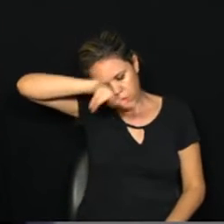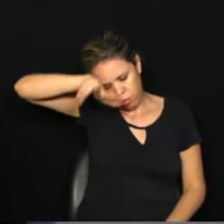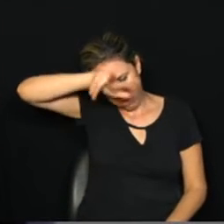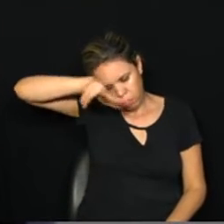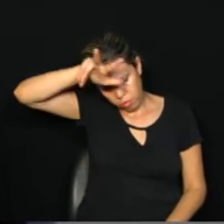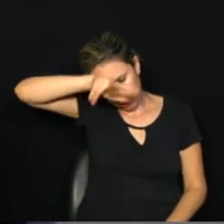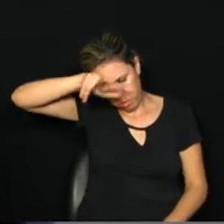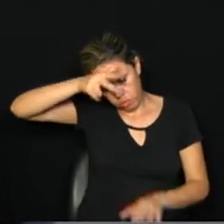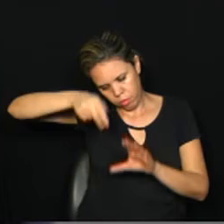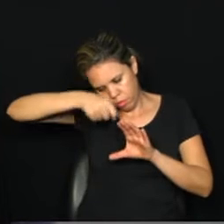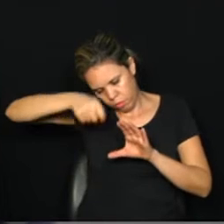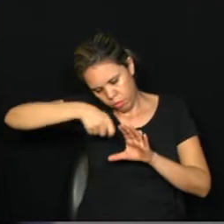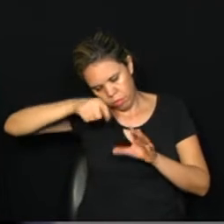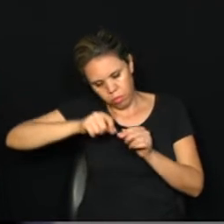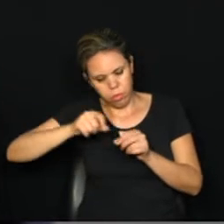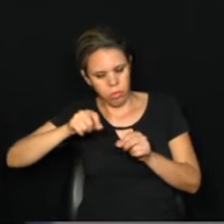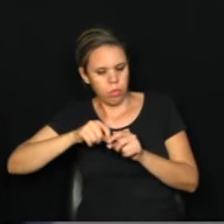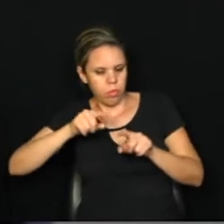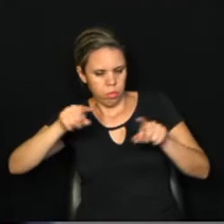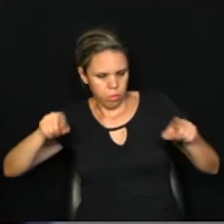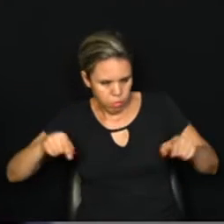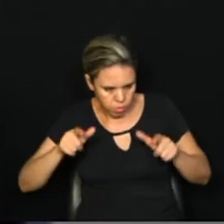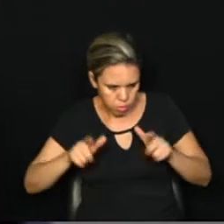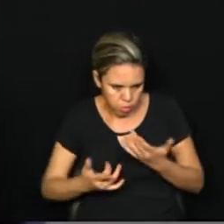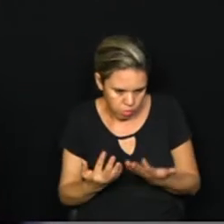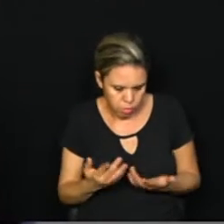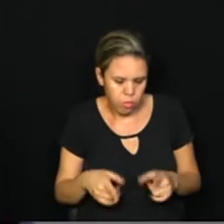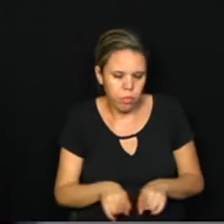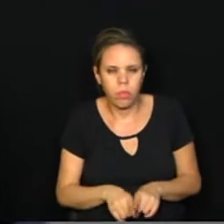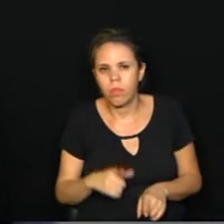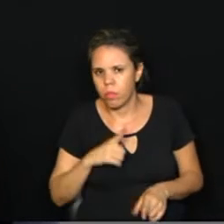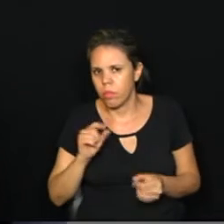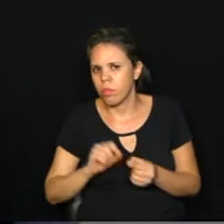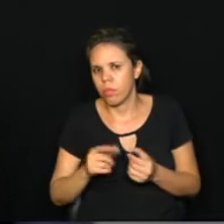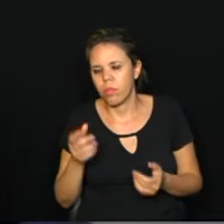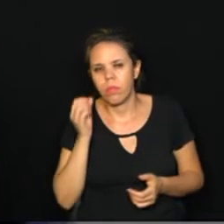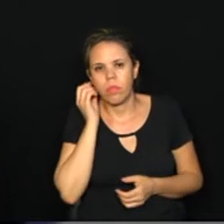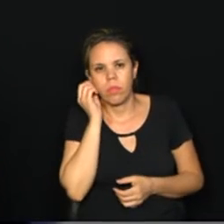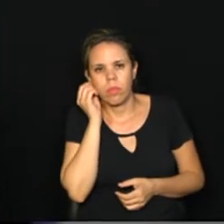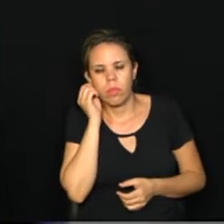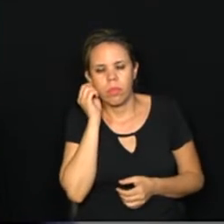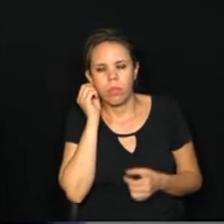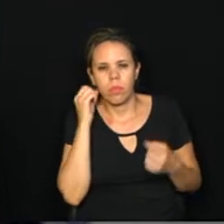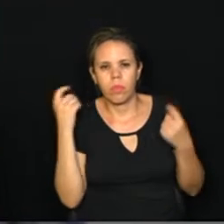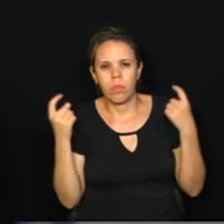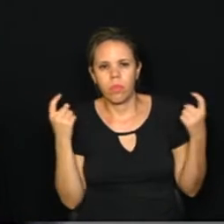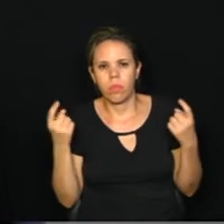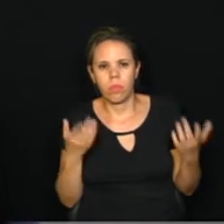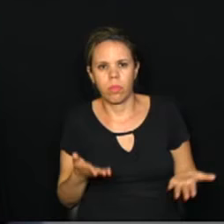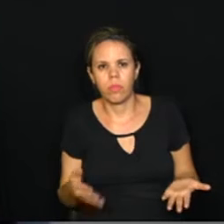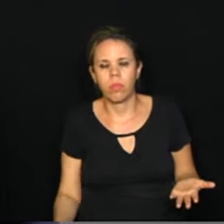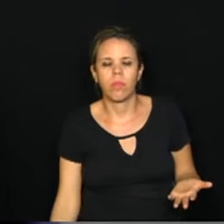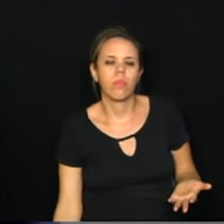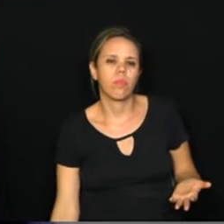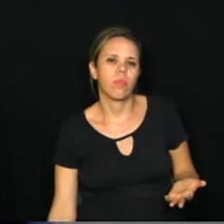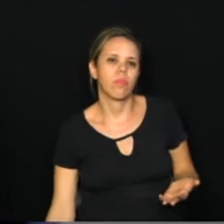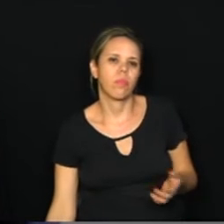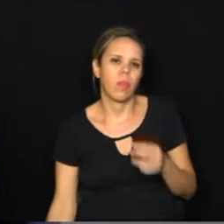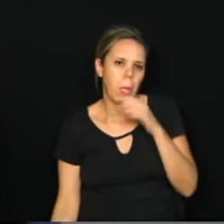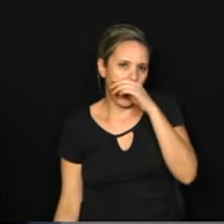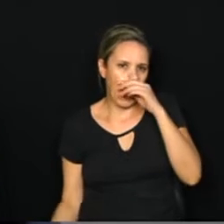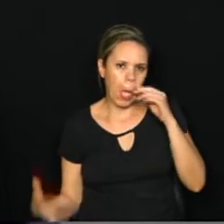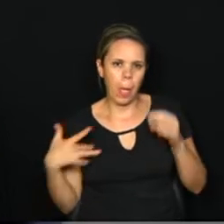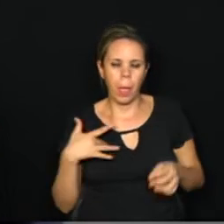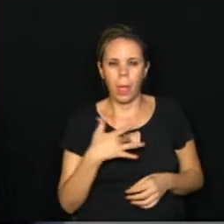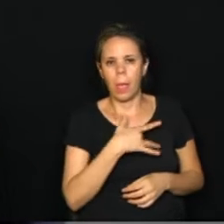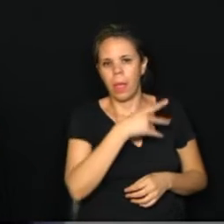o dimensionamento dessa área. Isso tem sido feito. A preocupação maior nossa é a questão da saúde